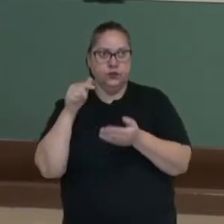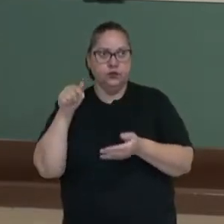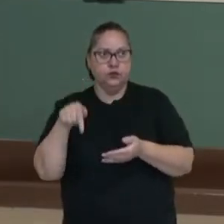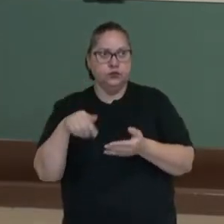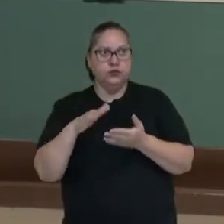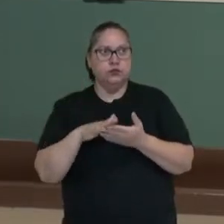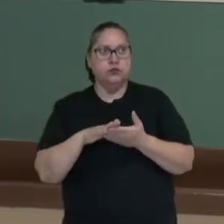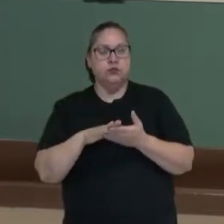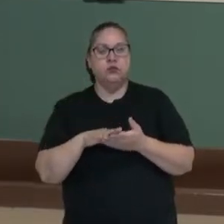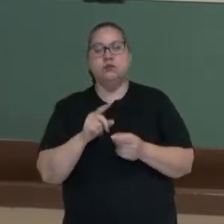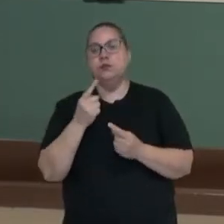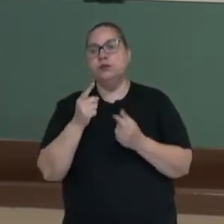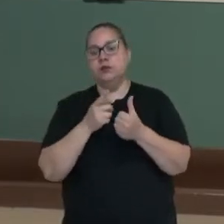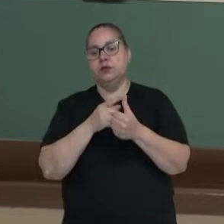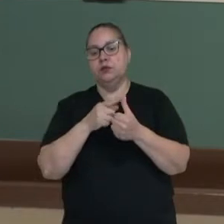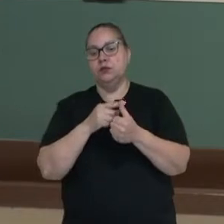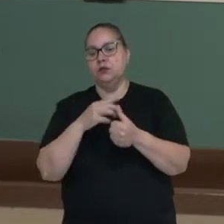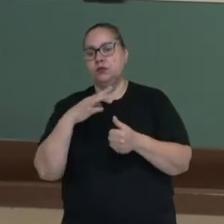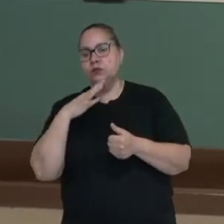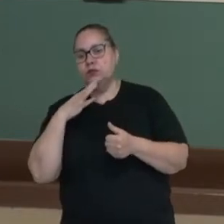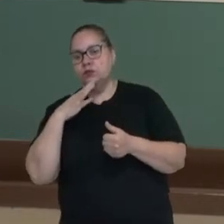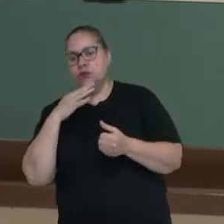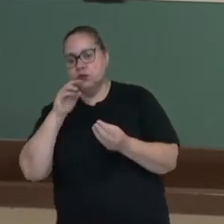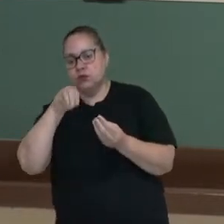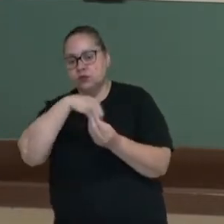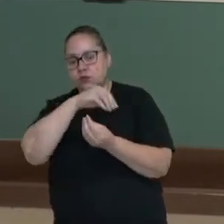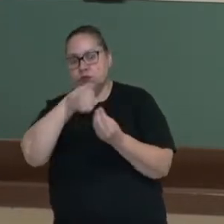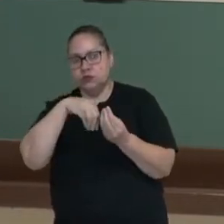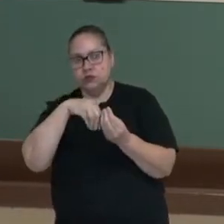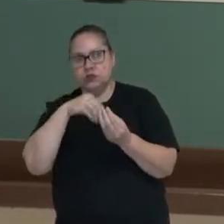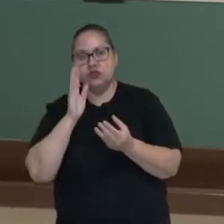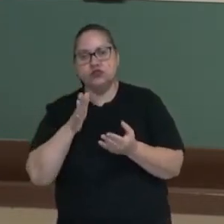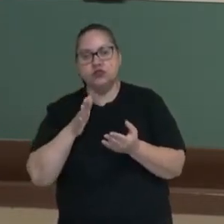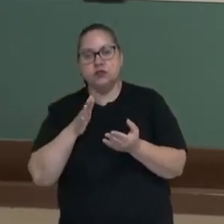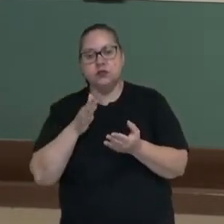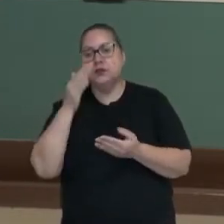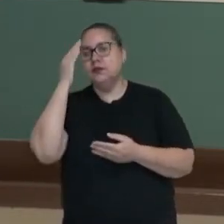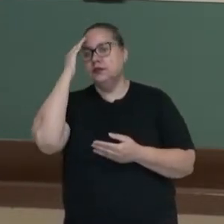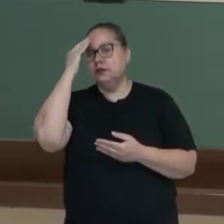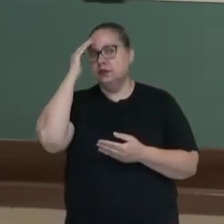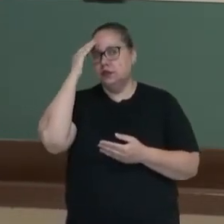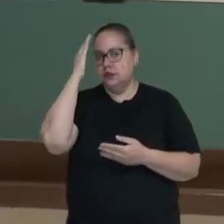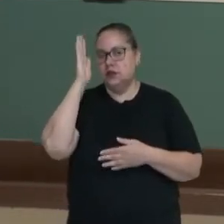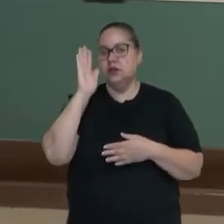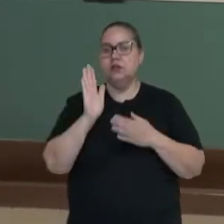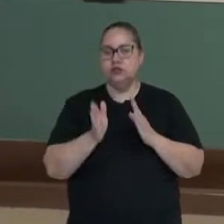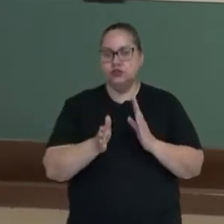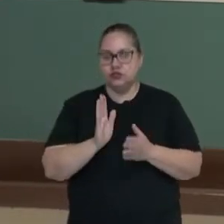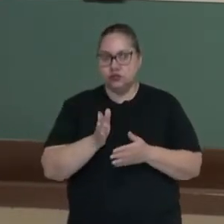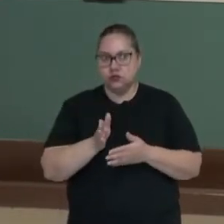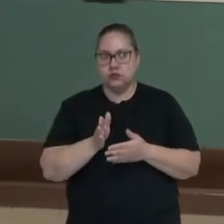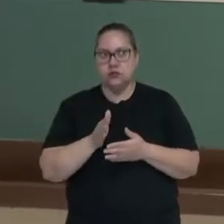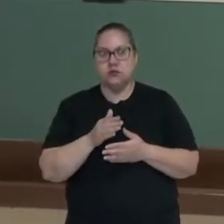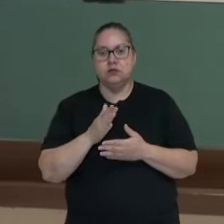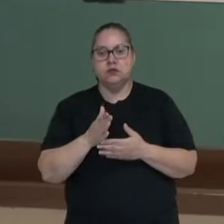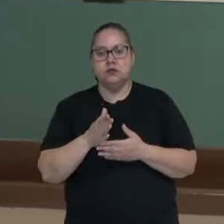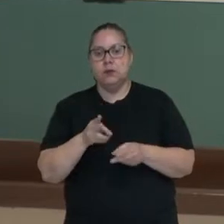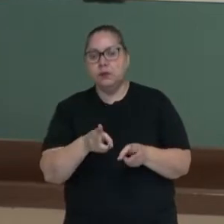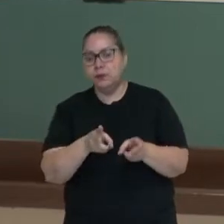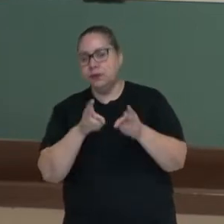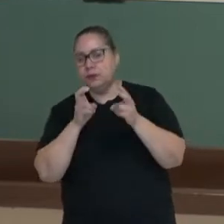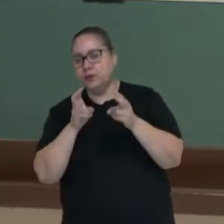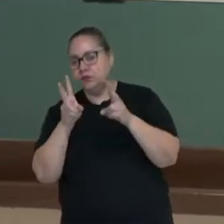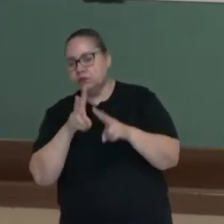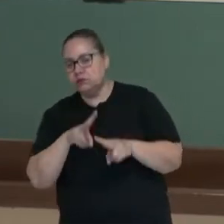aula. Primeiro é reconhecer uma mistura. Então nós já estamos entendendo isso, nós já estamos